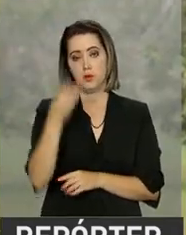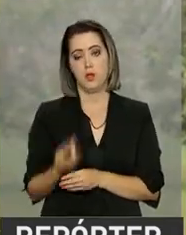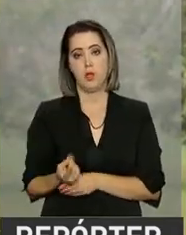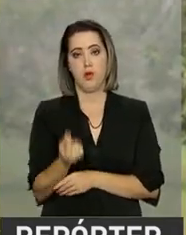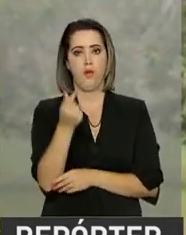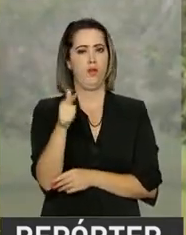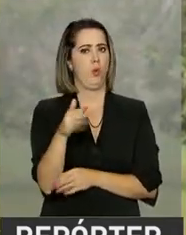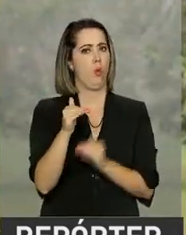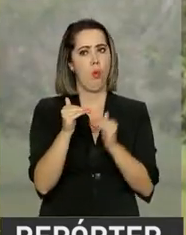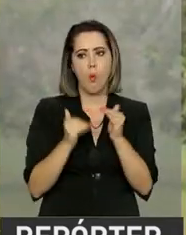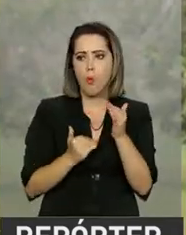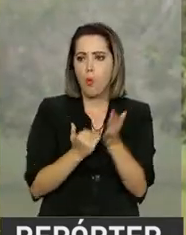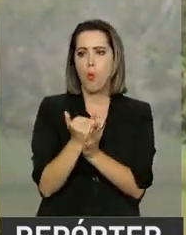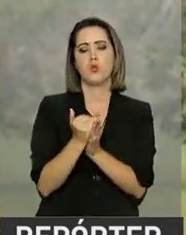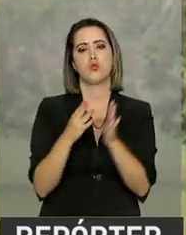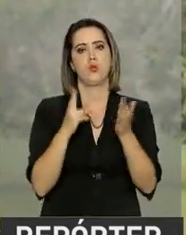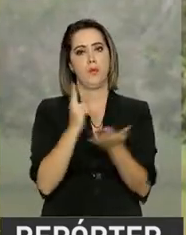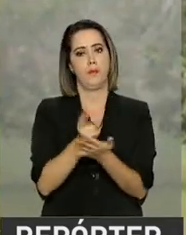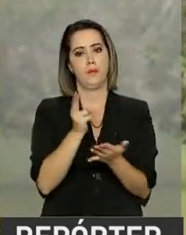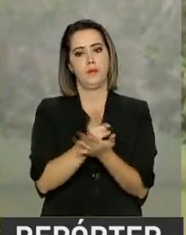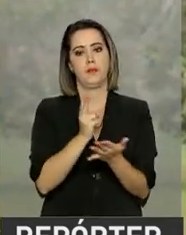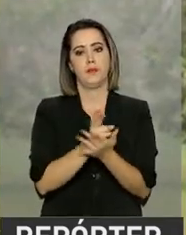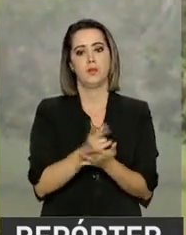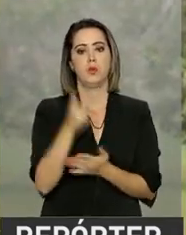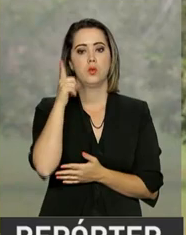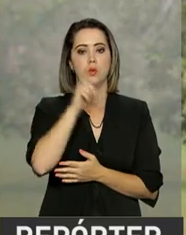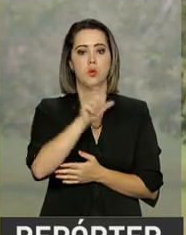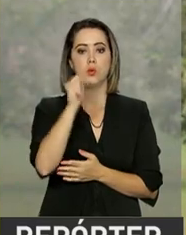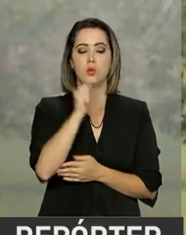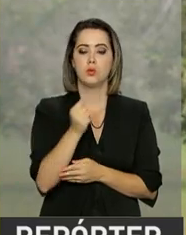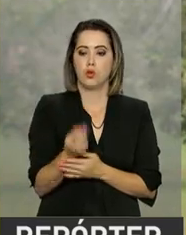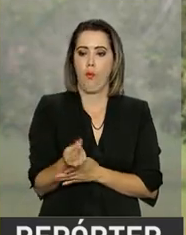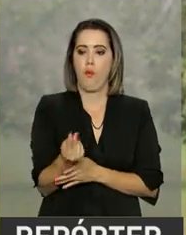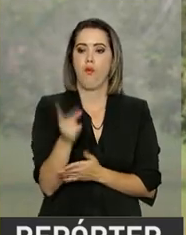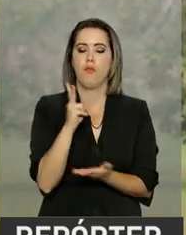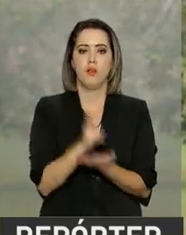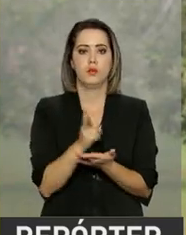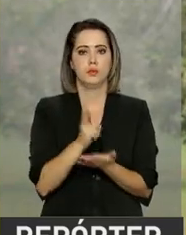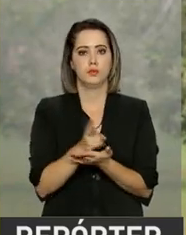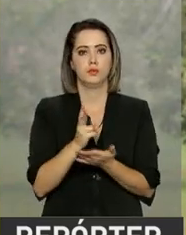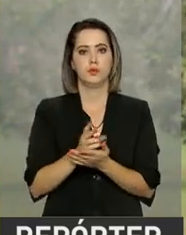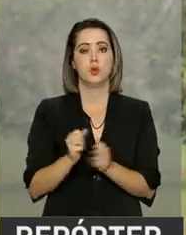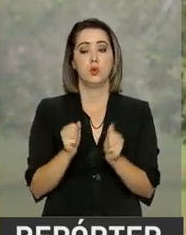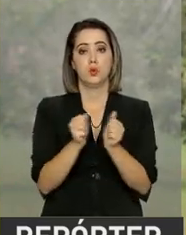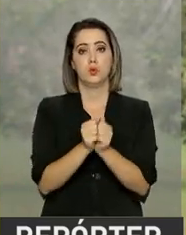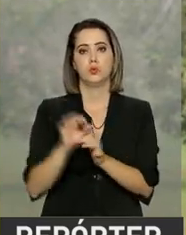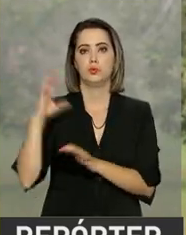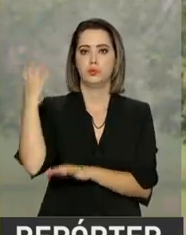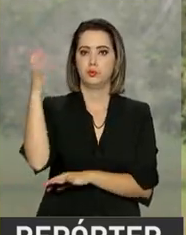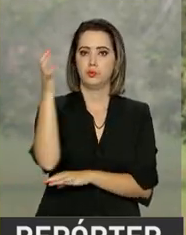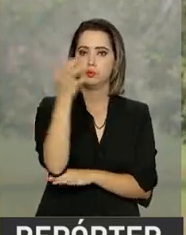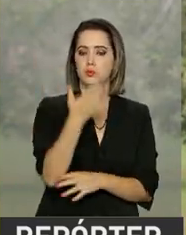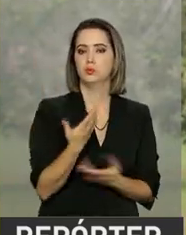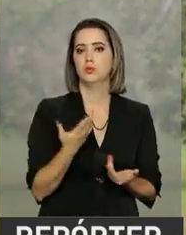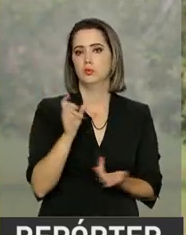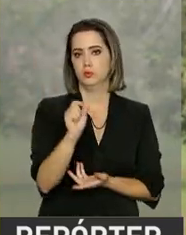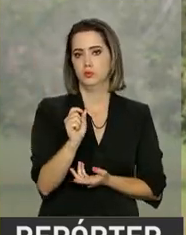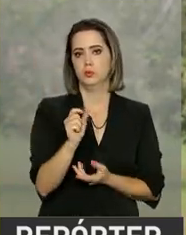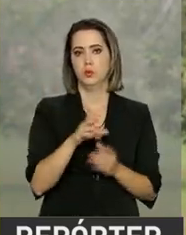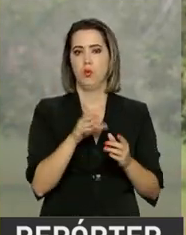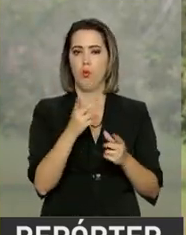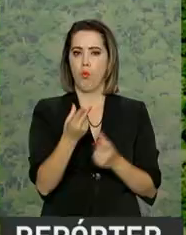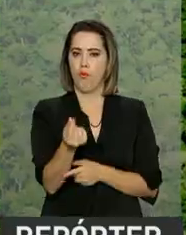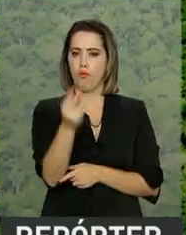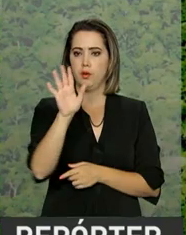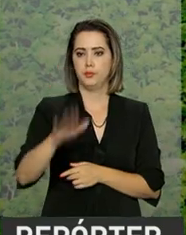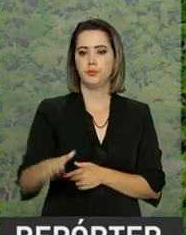ingresso não aumente. Então, a gente conseguir ainda manter essa oportunidade de lazer e meio natureza pra população no com baixo